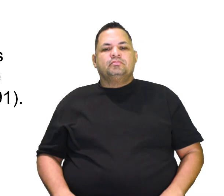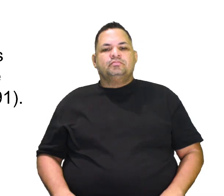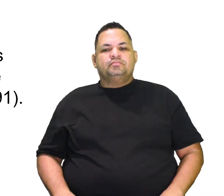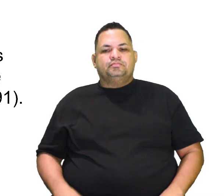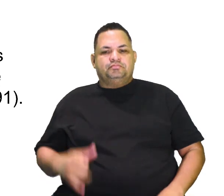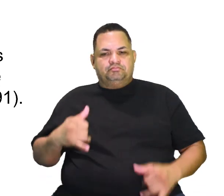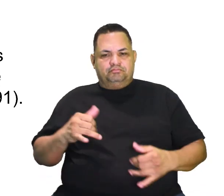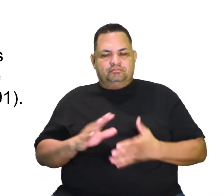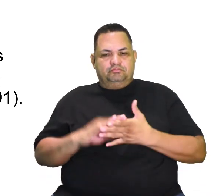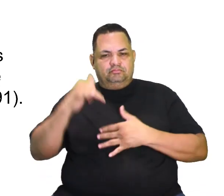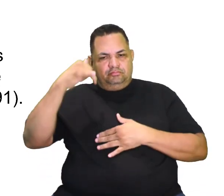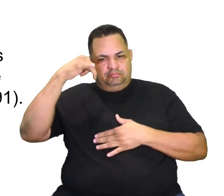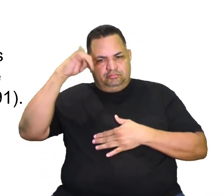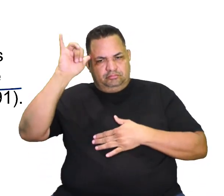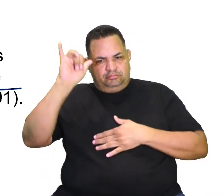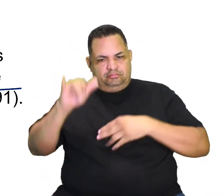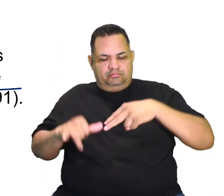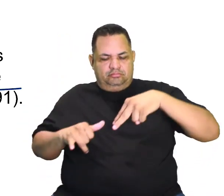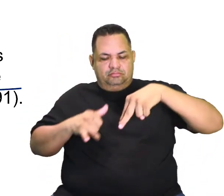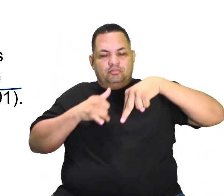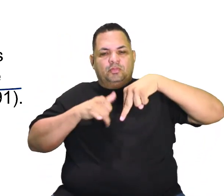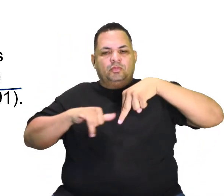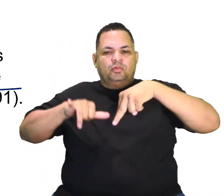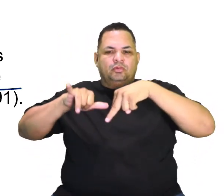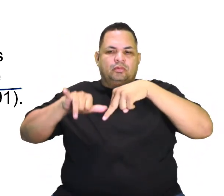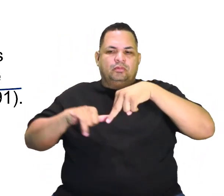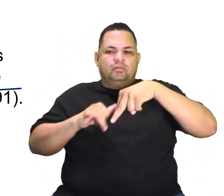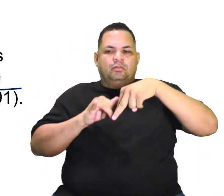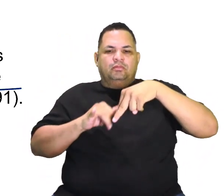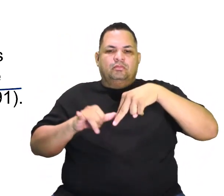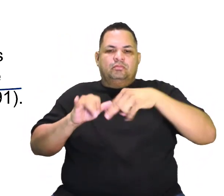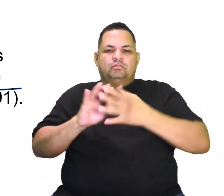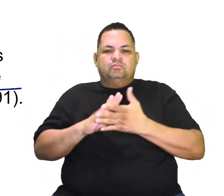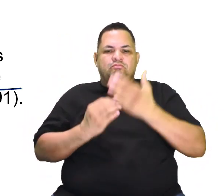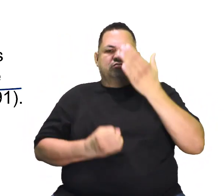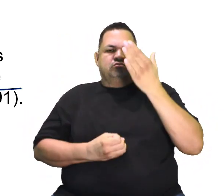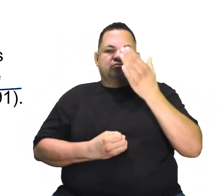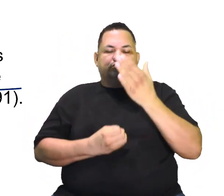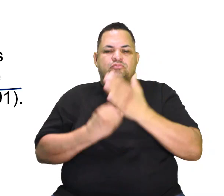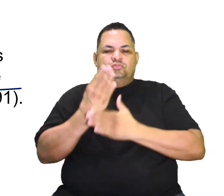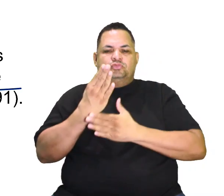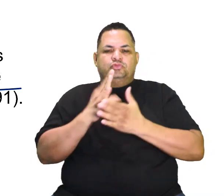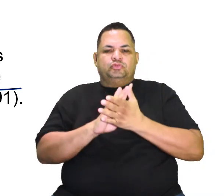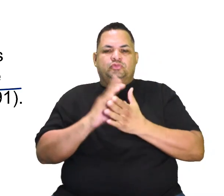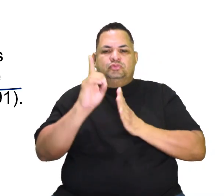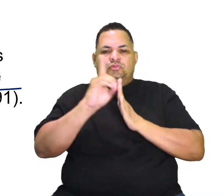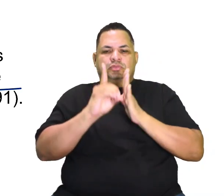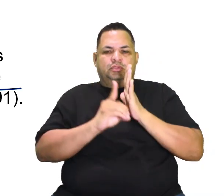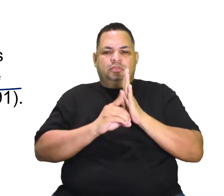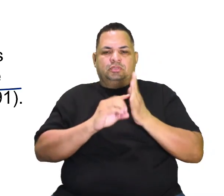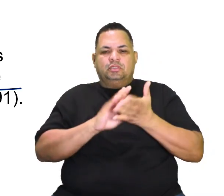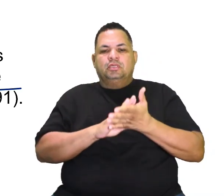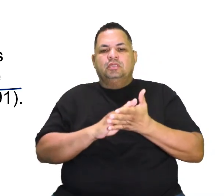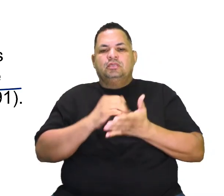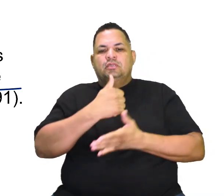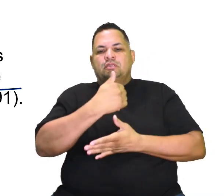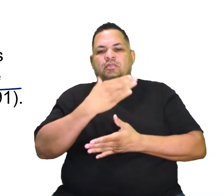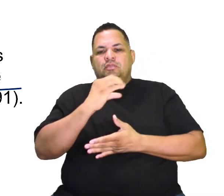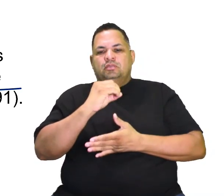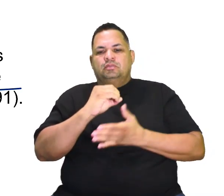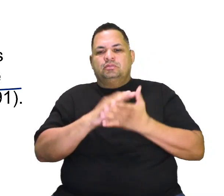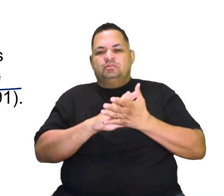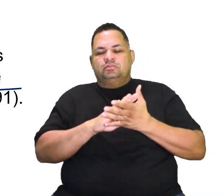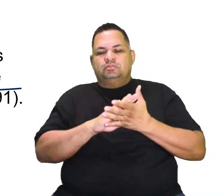bois bumbás, criada através, né, desse decreto aqui em 1991. Então, é uma festa que